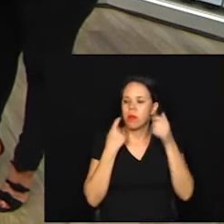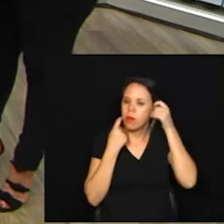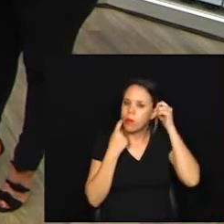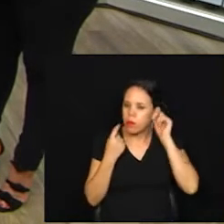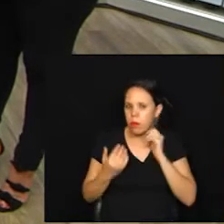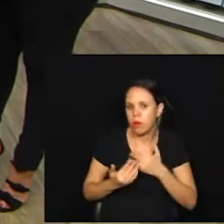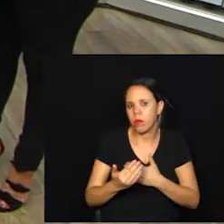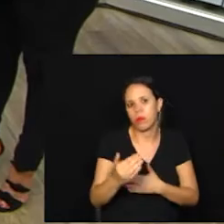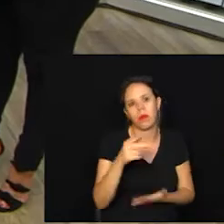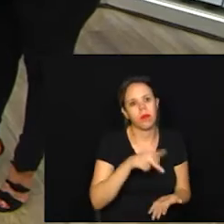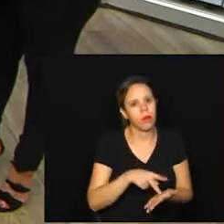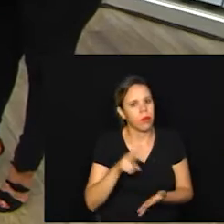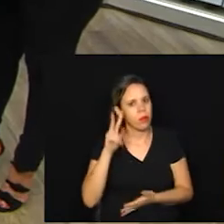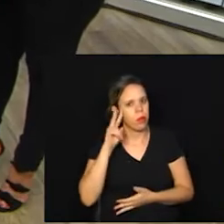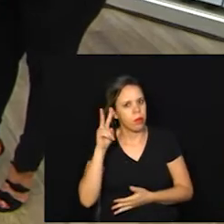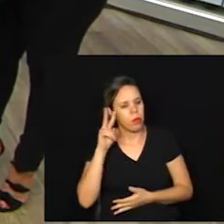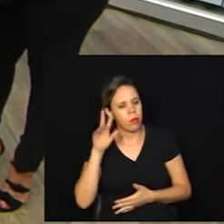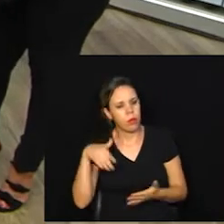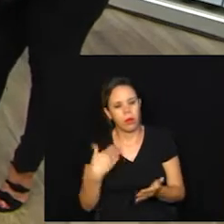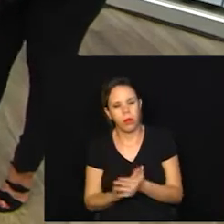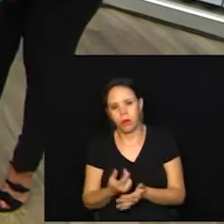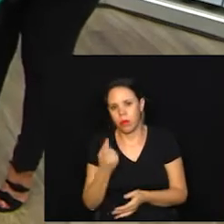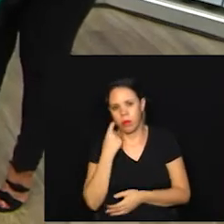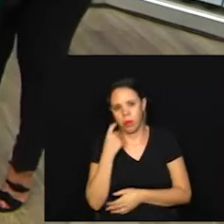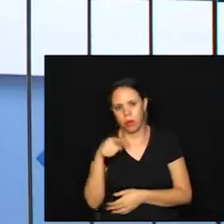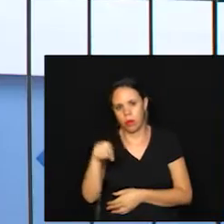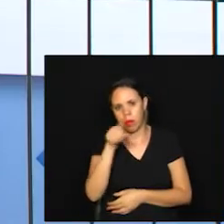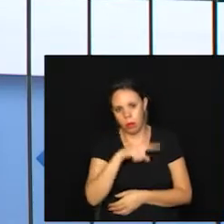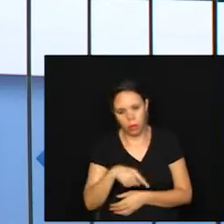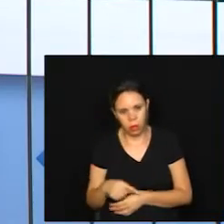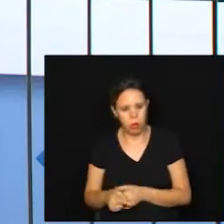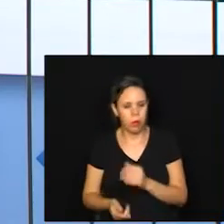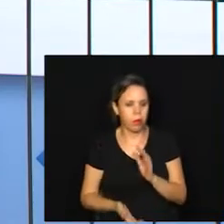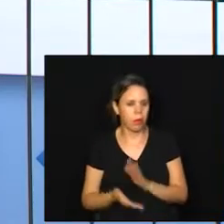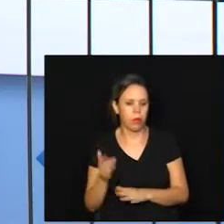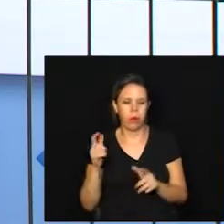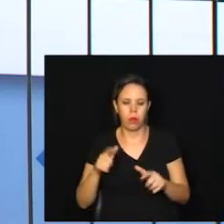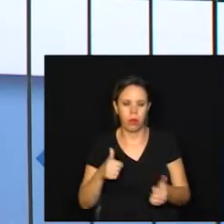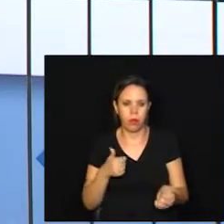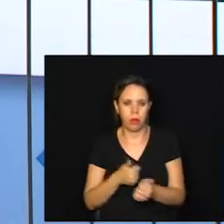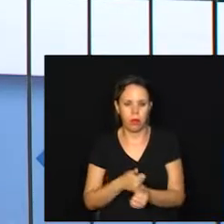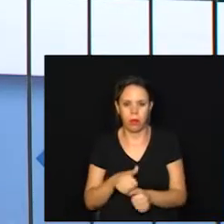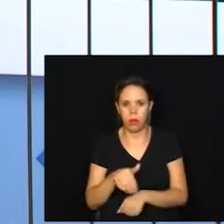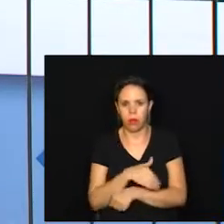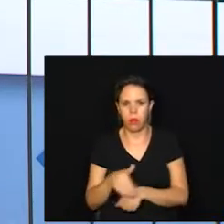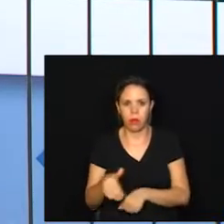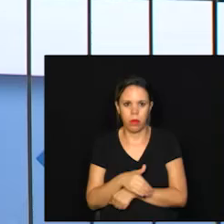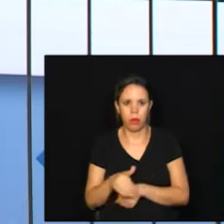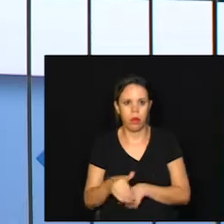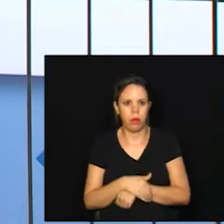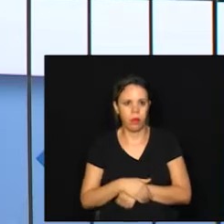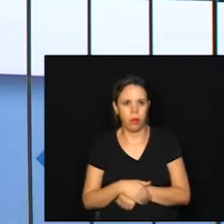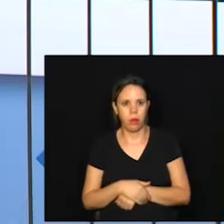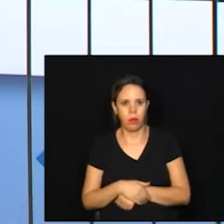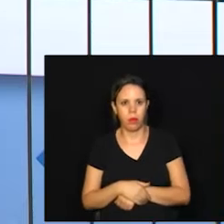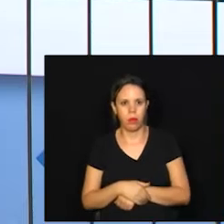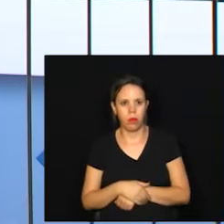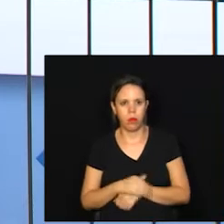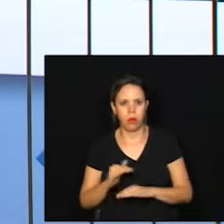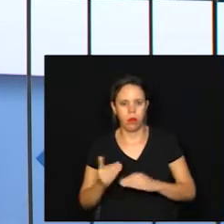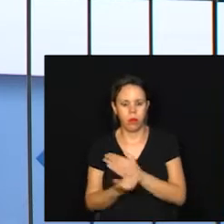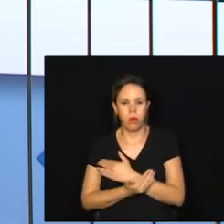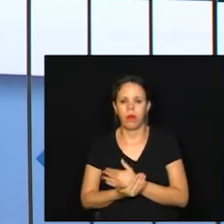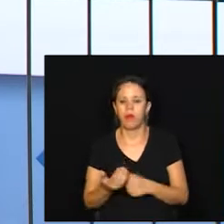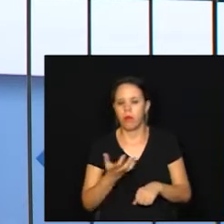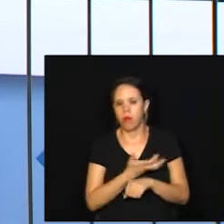Começou, na verdade, nessa segunda-feira e vai até sexta para você que passa ali perto da Rua das Hortênsias, na região do bairro